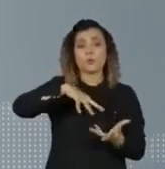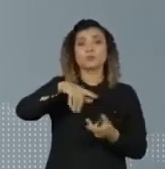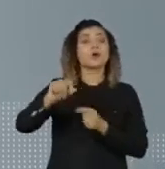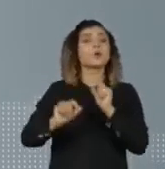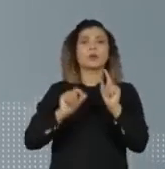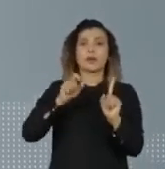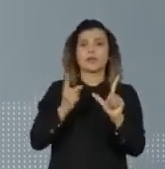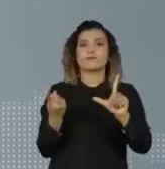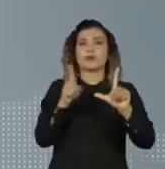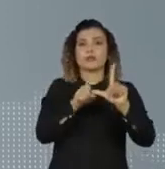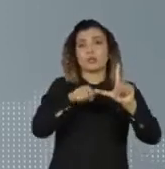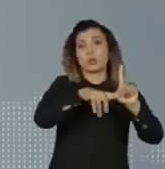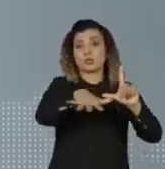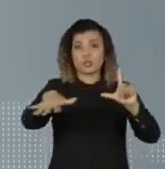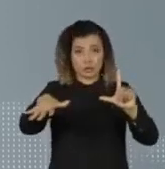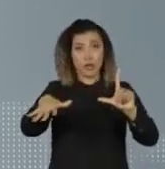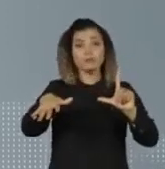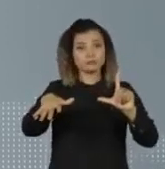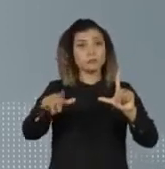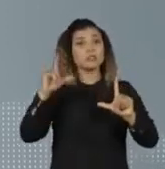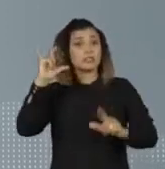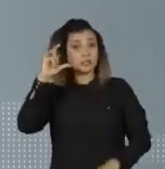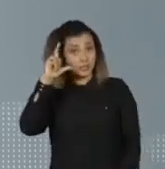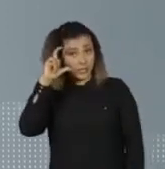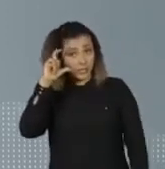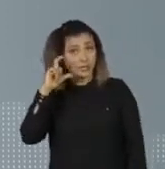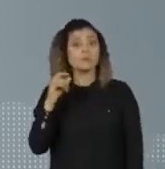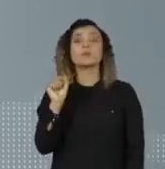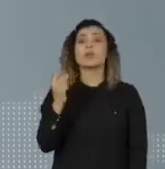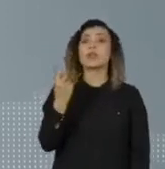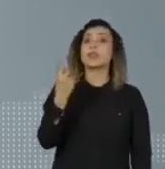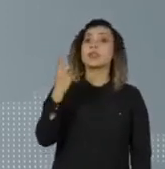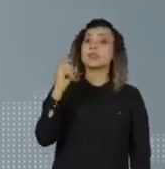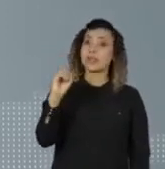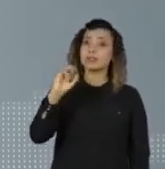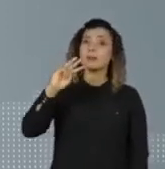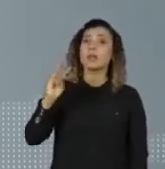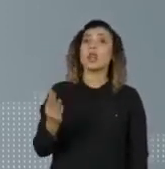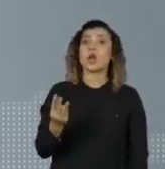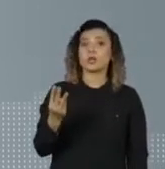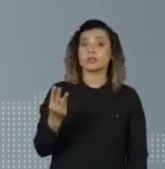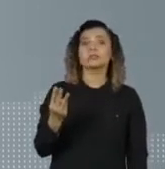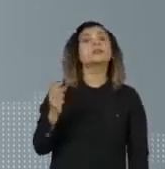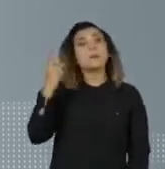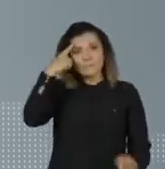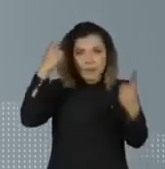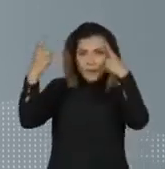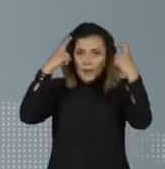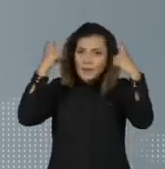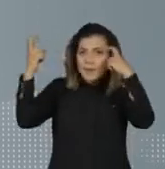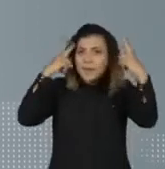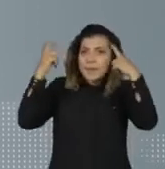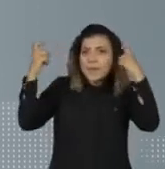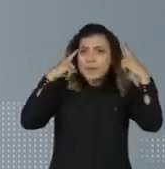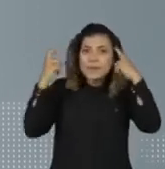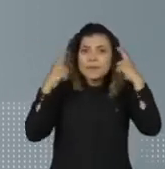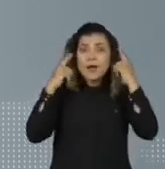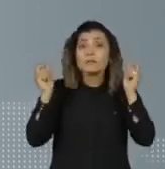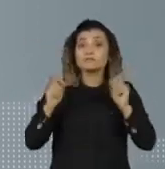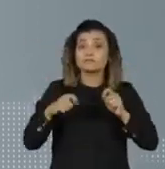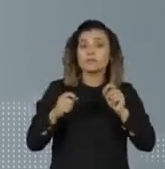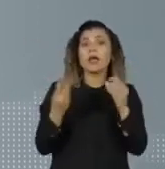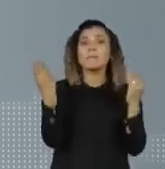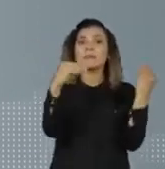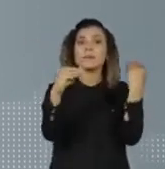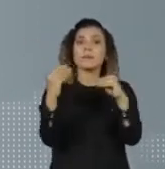de influenciadores digitais no Instagram com 10 milhões e meio de criadores de conteúdo. Somados os